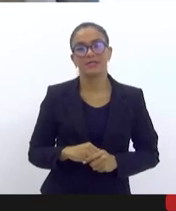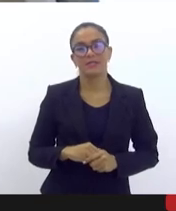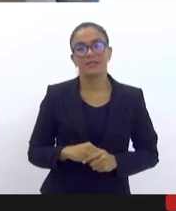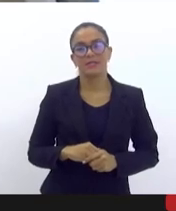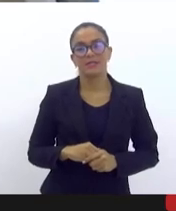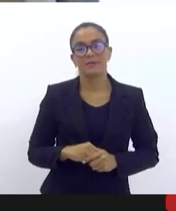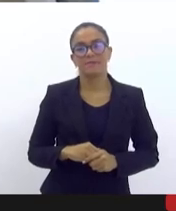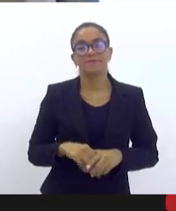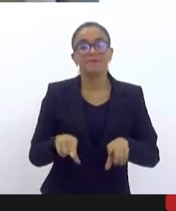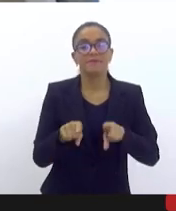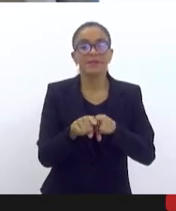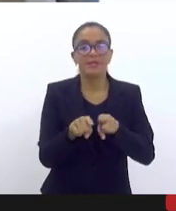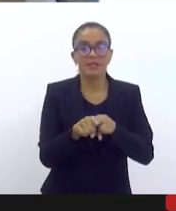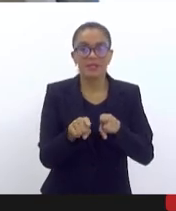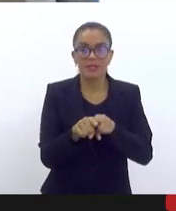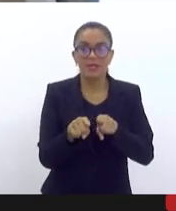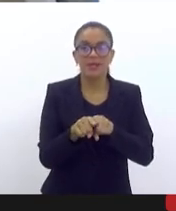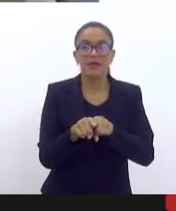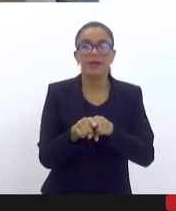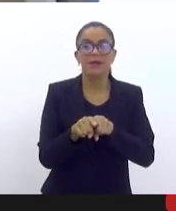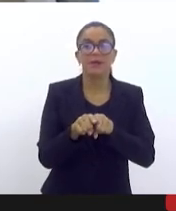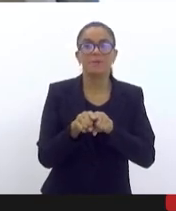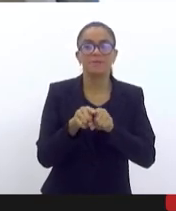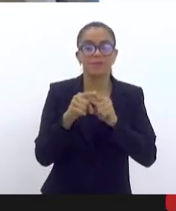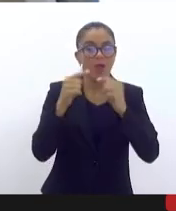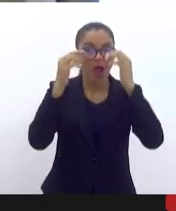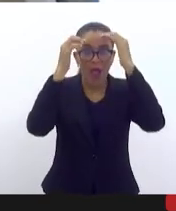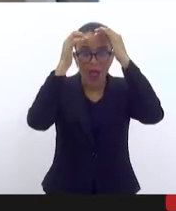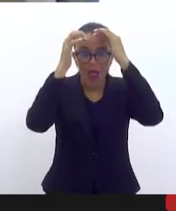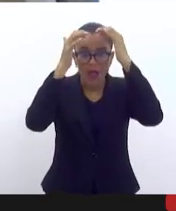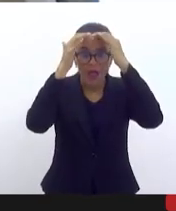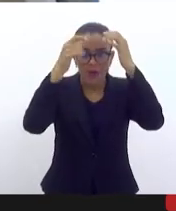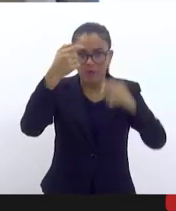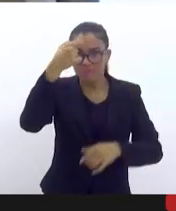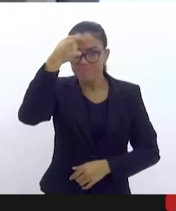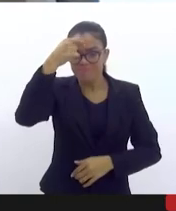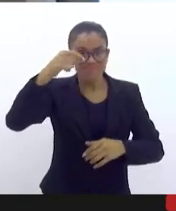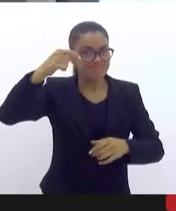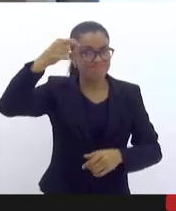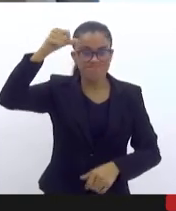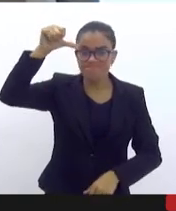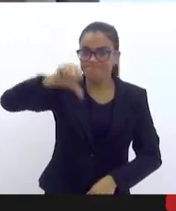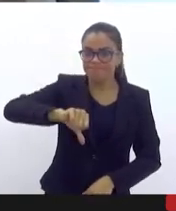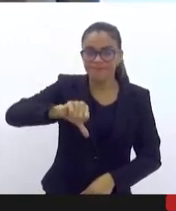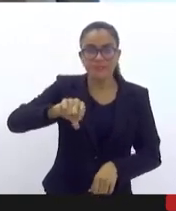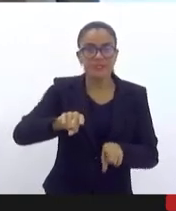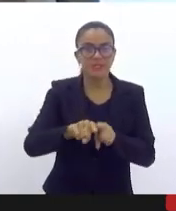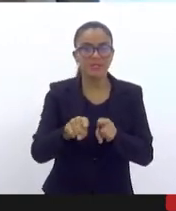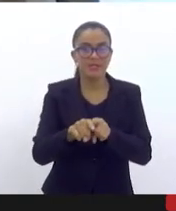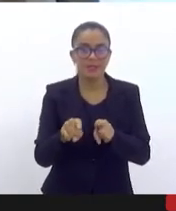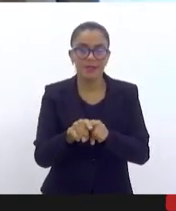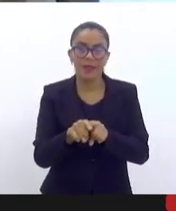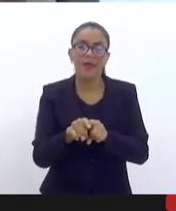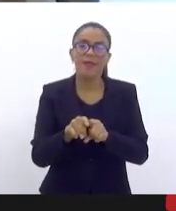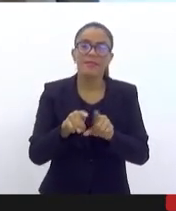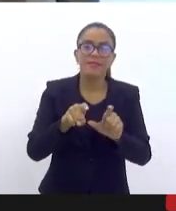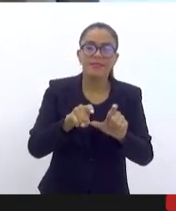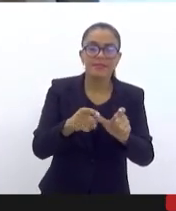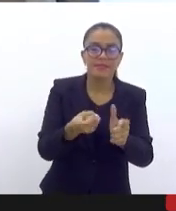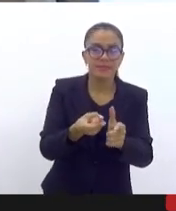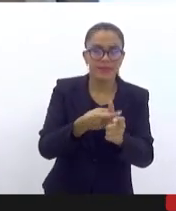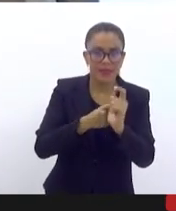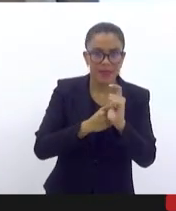inclusive com rebaixamento de consciência confusão quadros de dependência